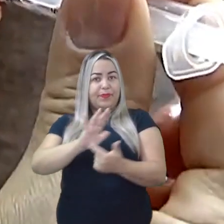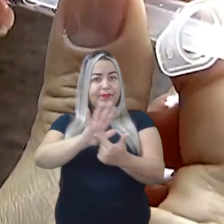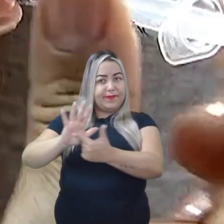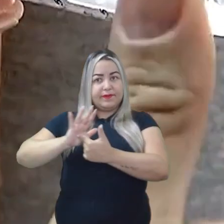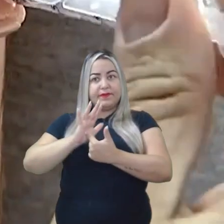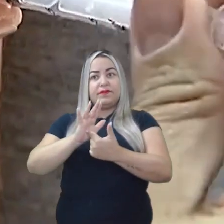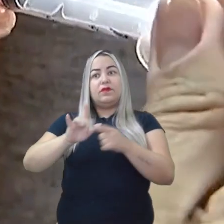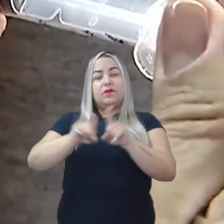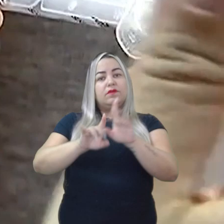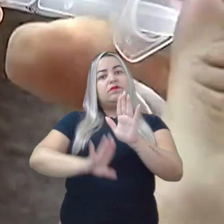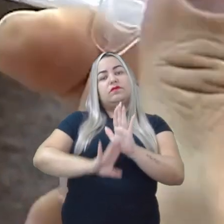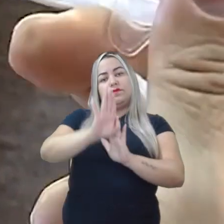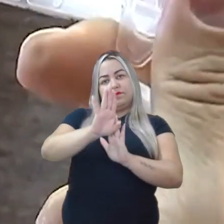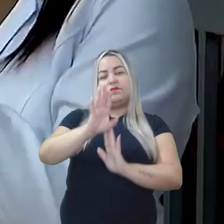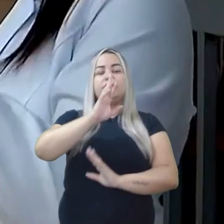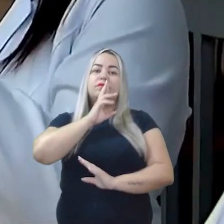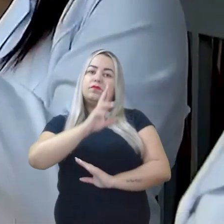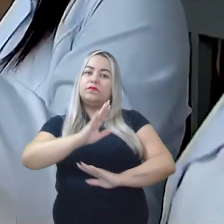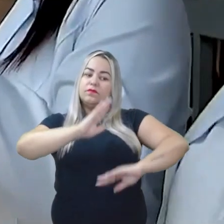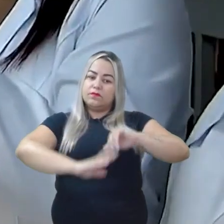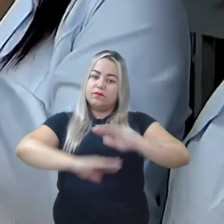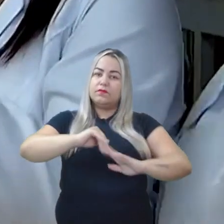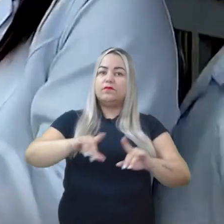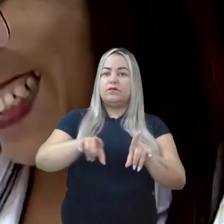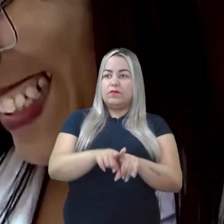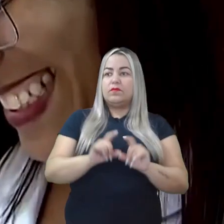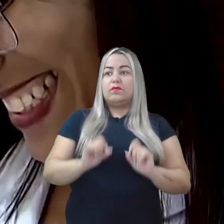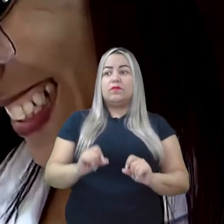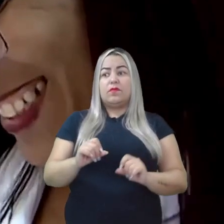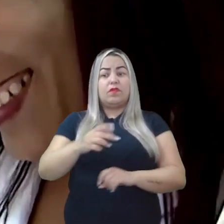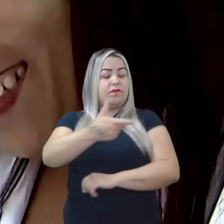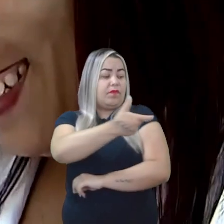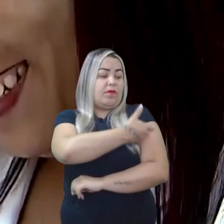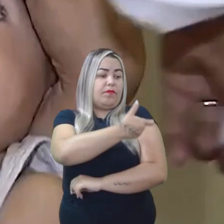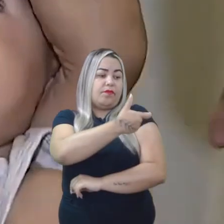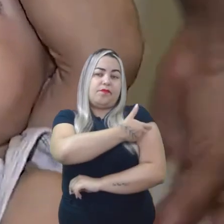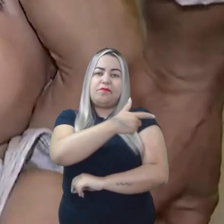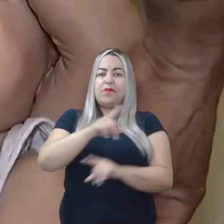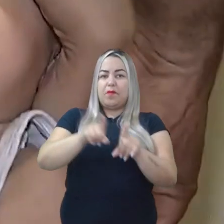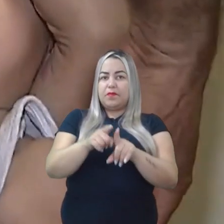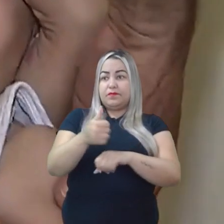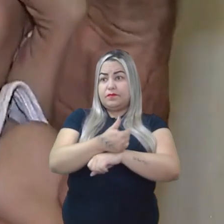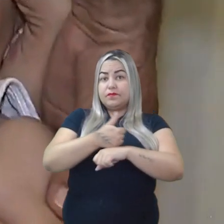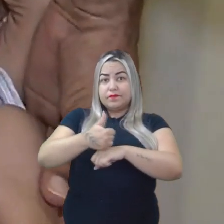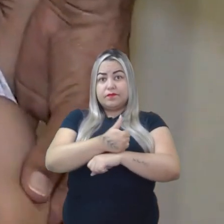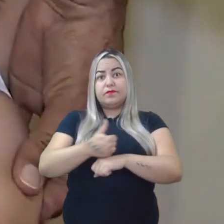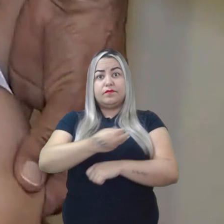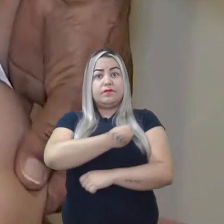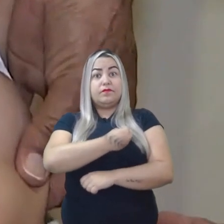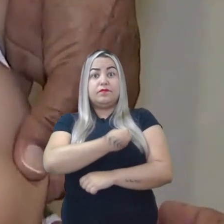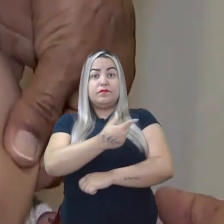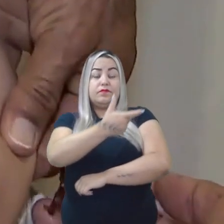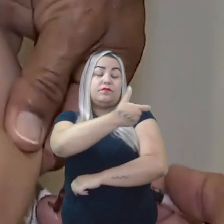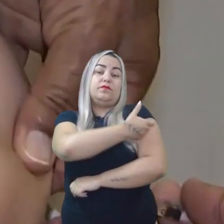2023, as coberturas vacinais apresentam tendência de crescimento, resultado de ações como as campanhas de multivacinação, que